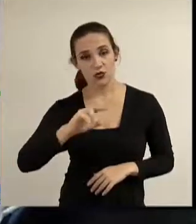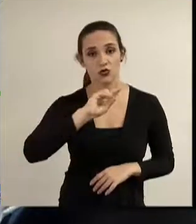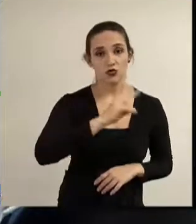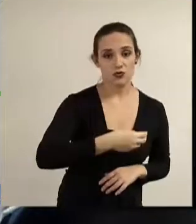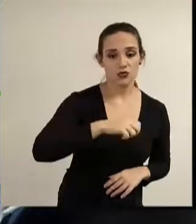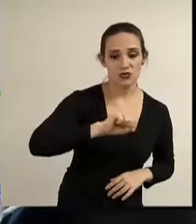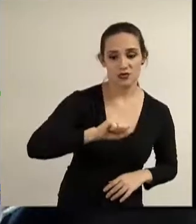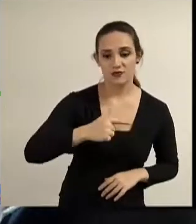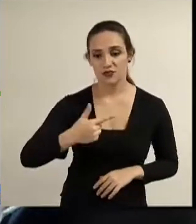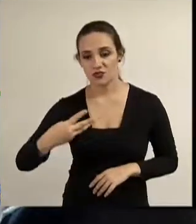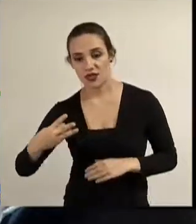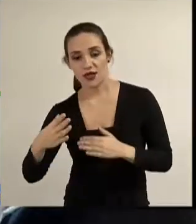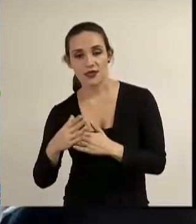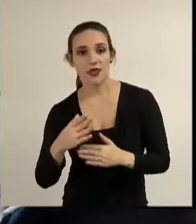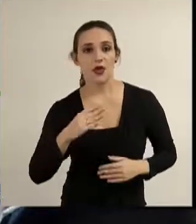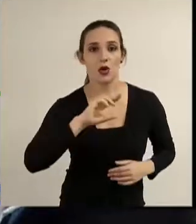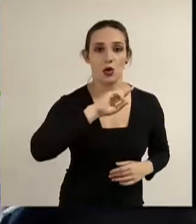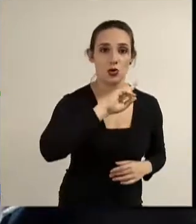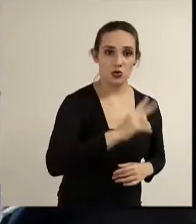2.823 a